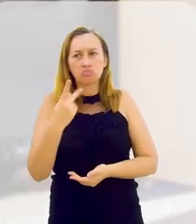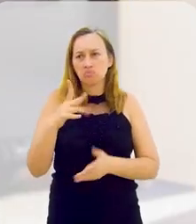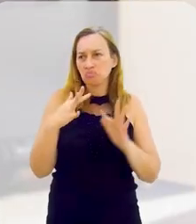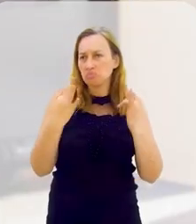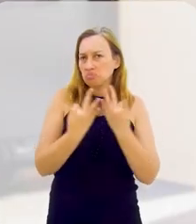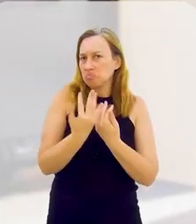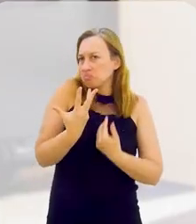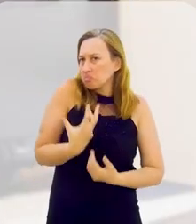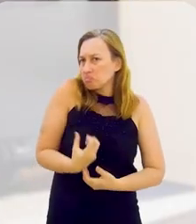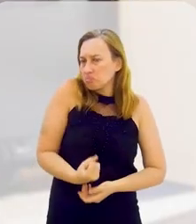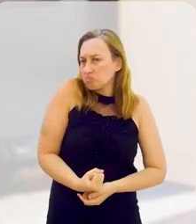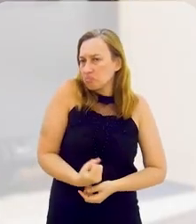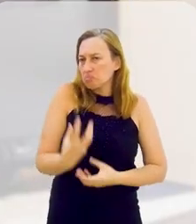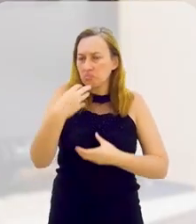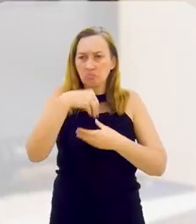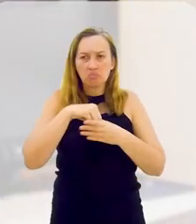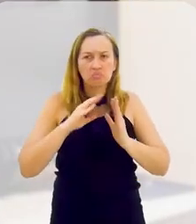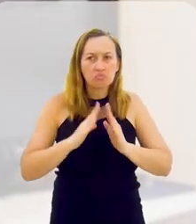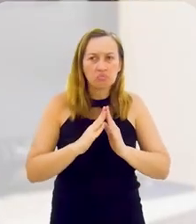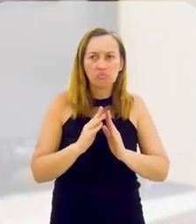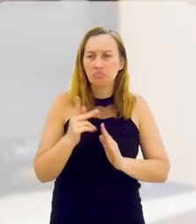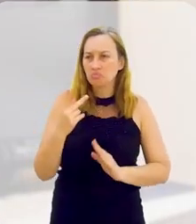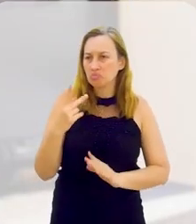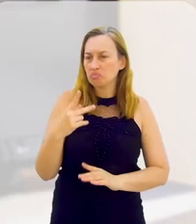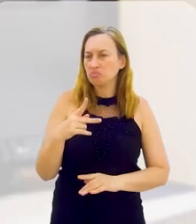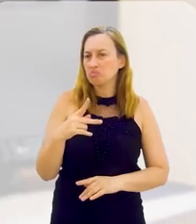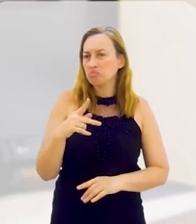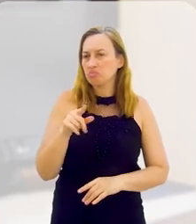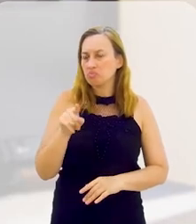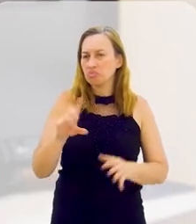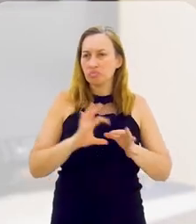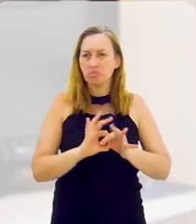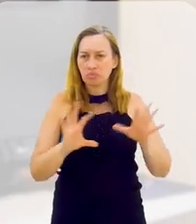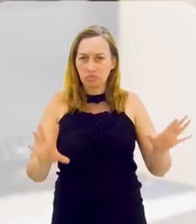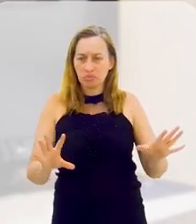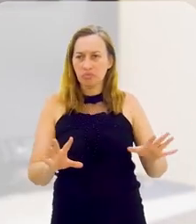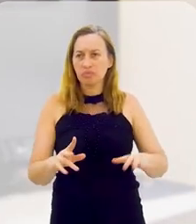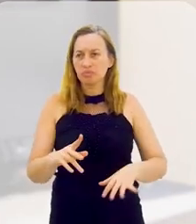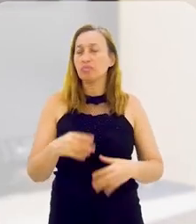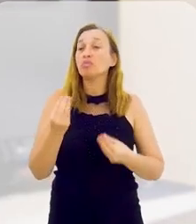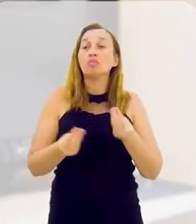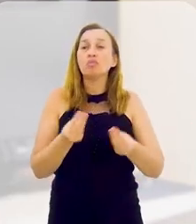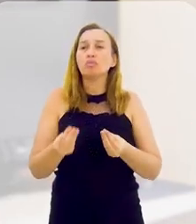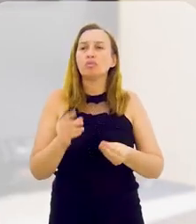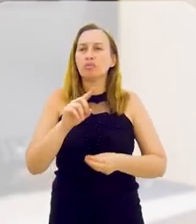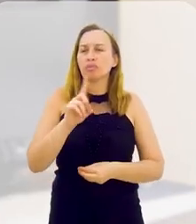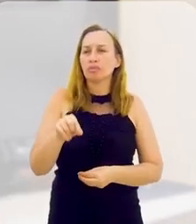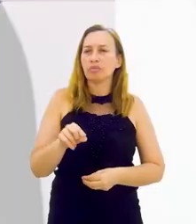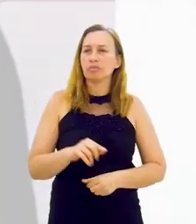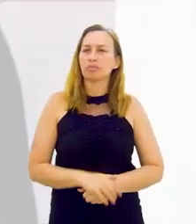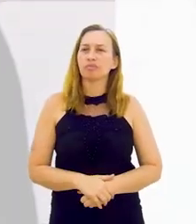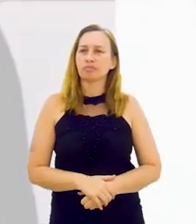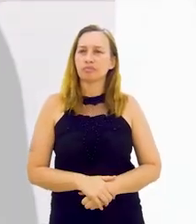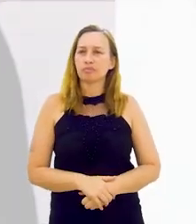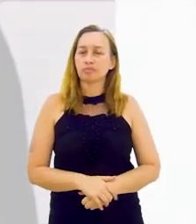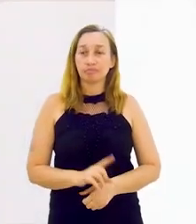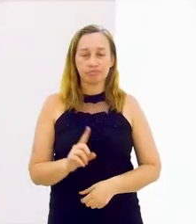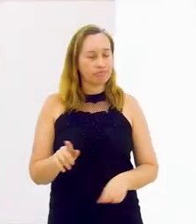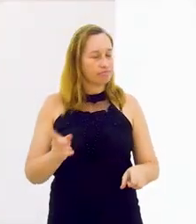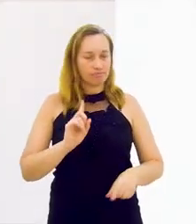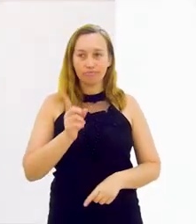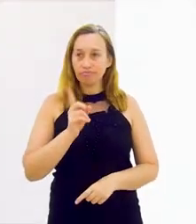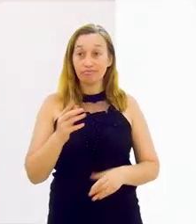sua família aceitava e dentro de casa você era você mesmo? Como é que era dentro de casa? Não,